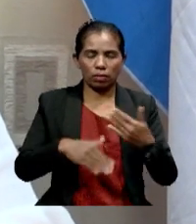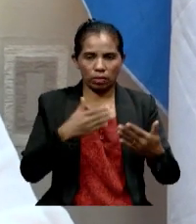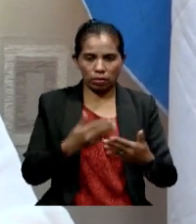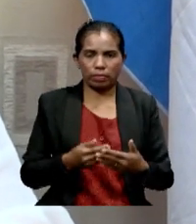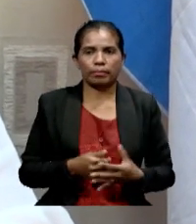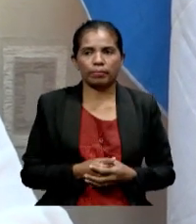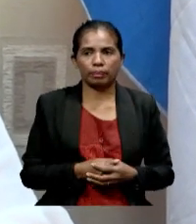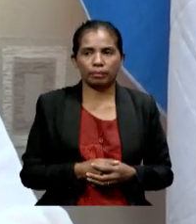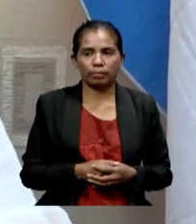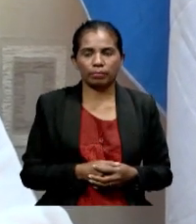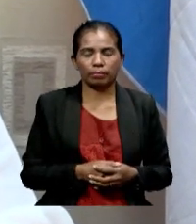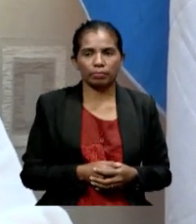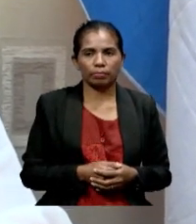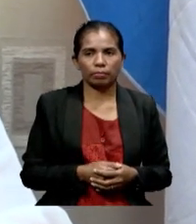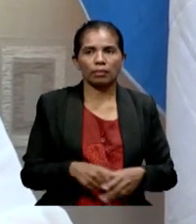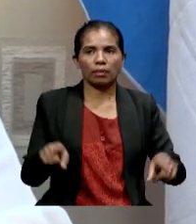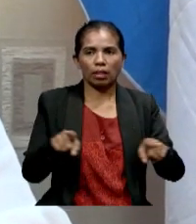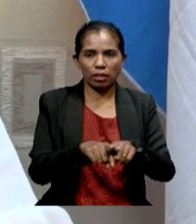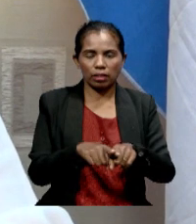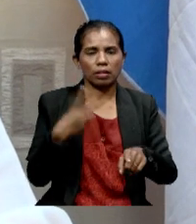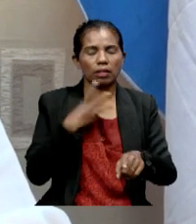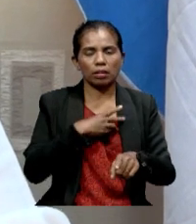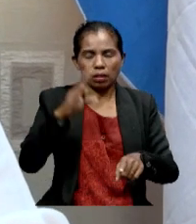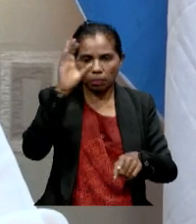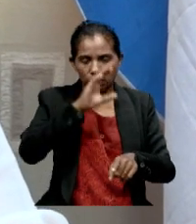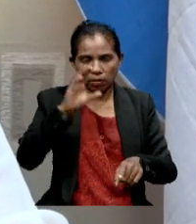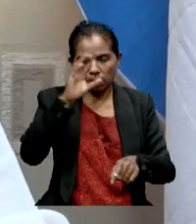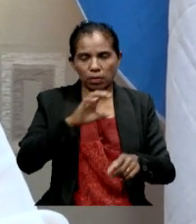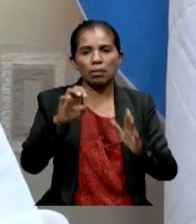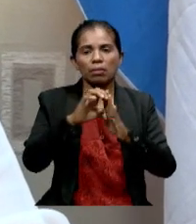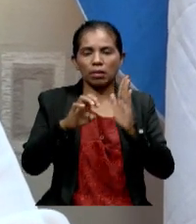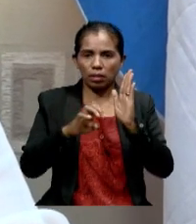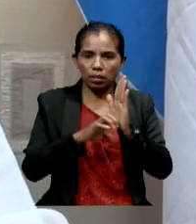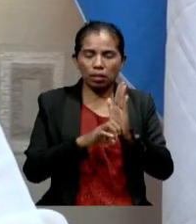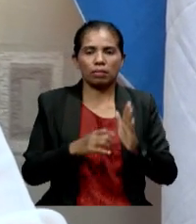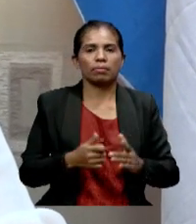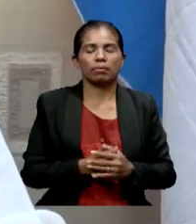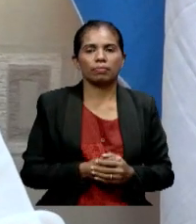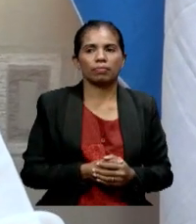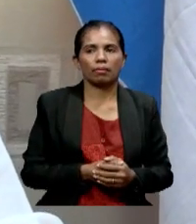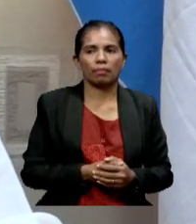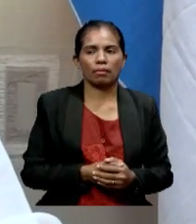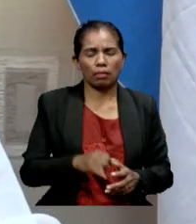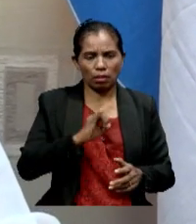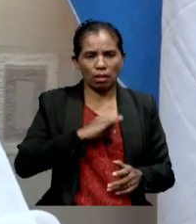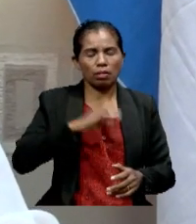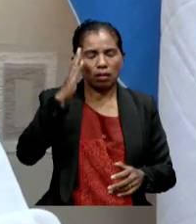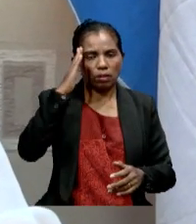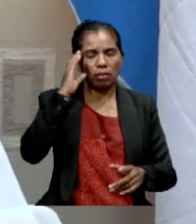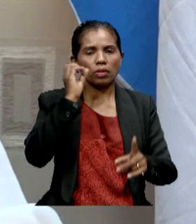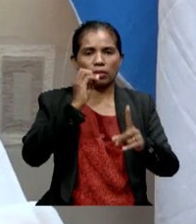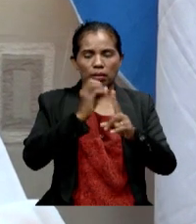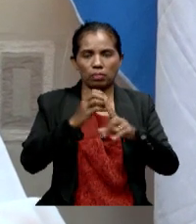ira. A nessa para a tubuca de trazidas vai estar, não é a unência objetivo, mas que